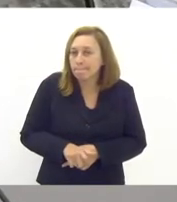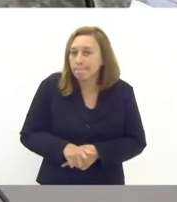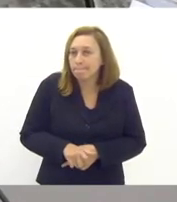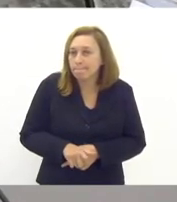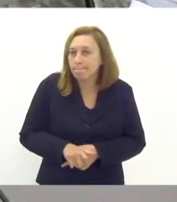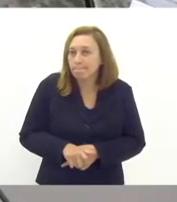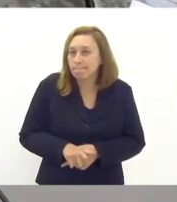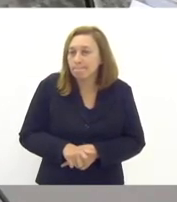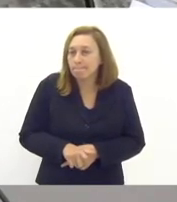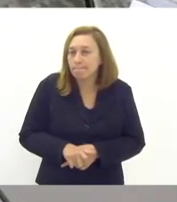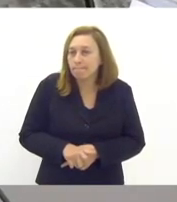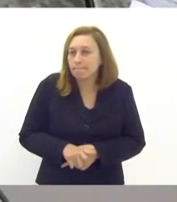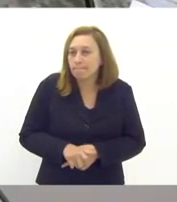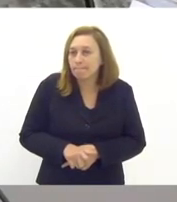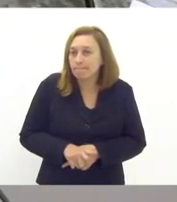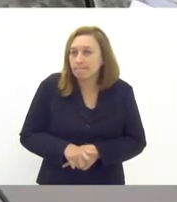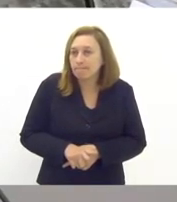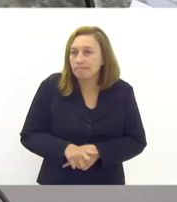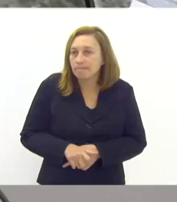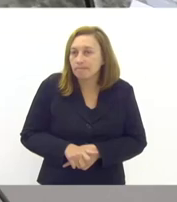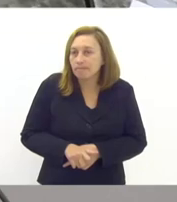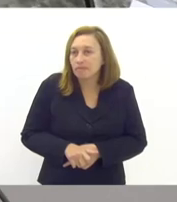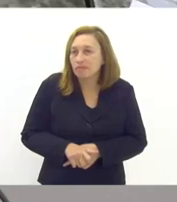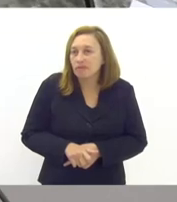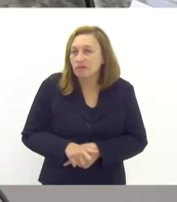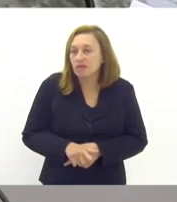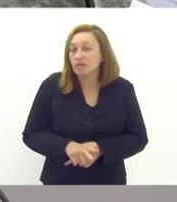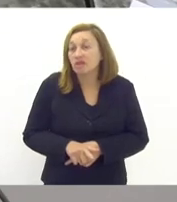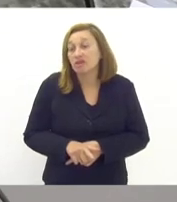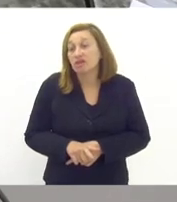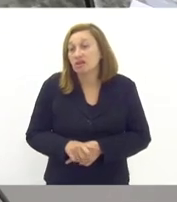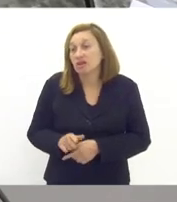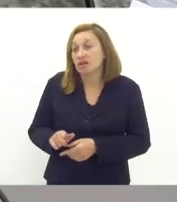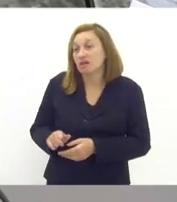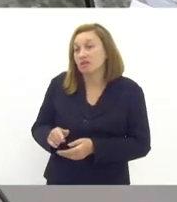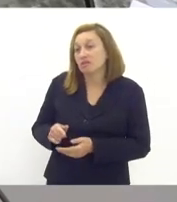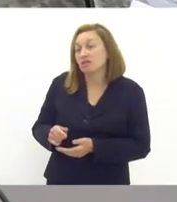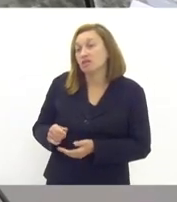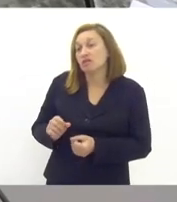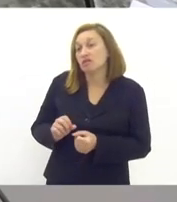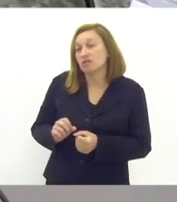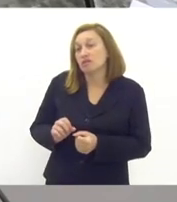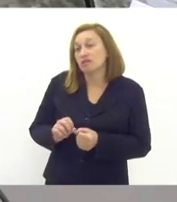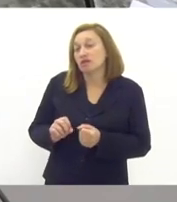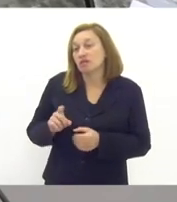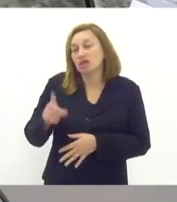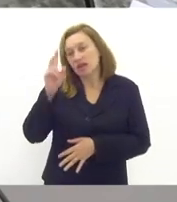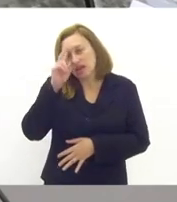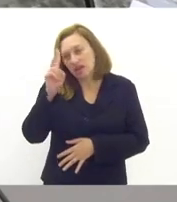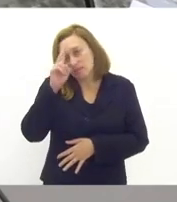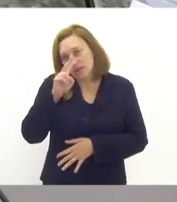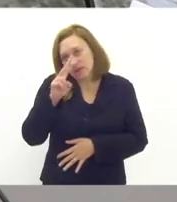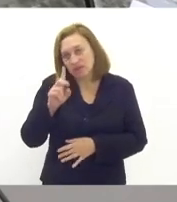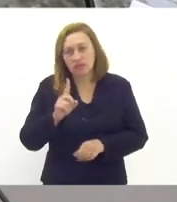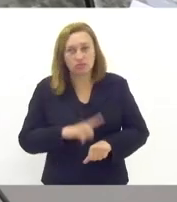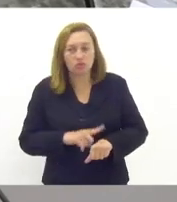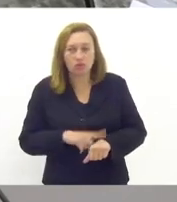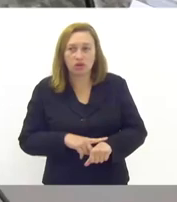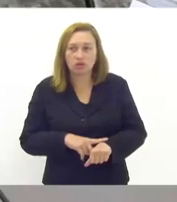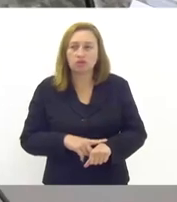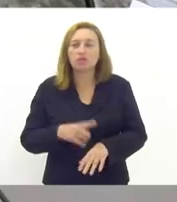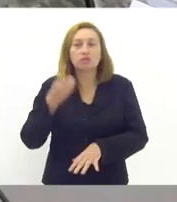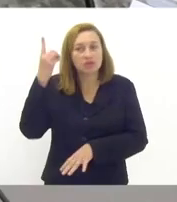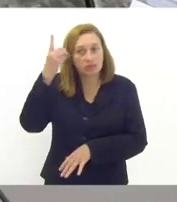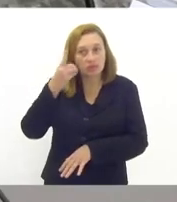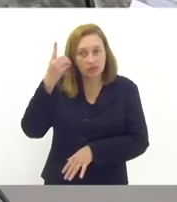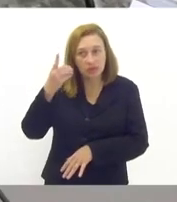gente faz você se lembrar desse momento, mas, como afirmou a presidenta dessa comissão e a deputada